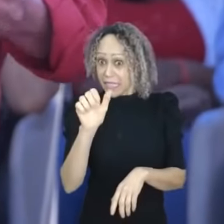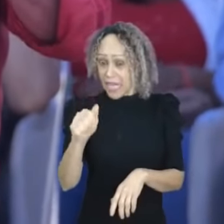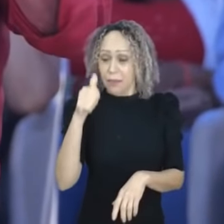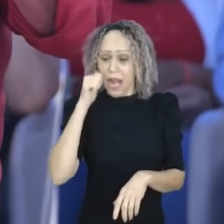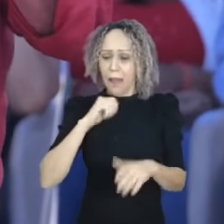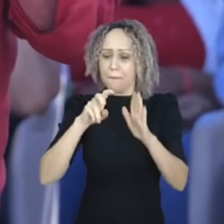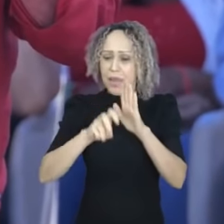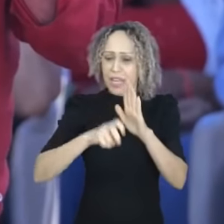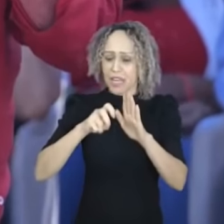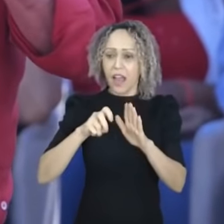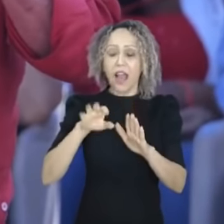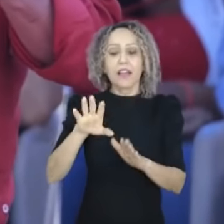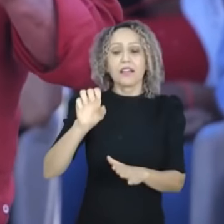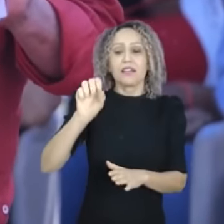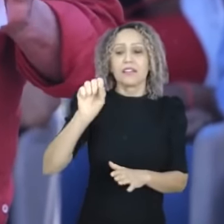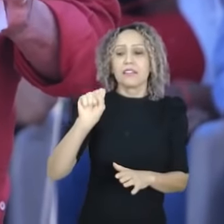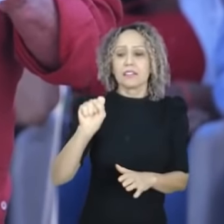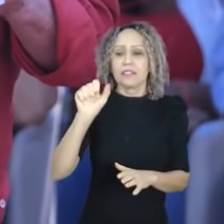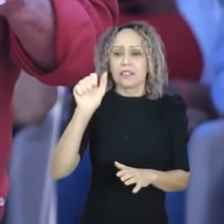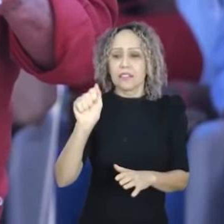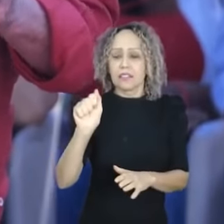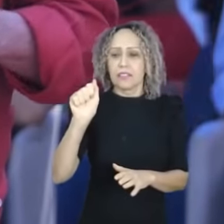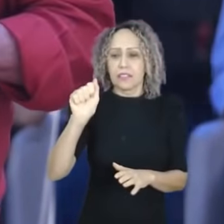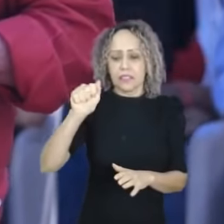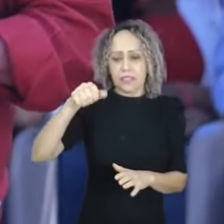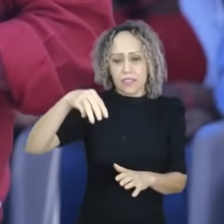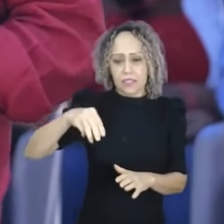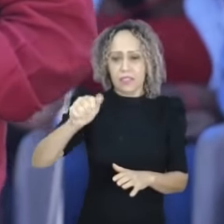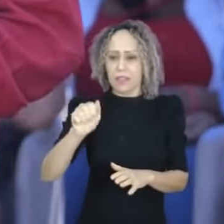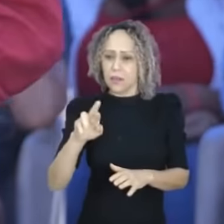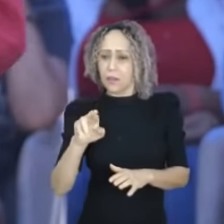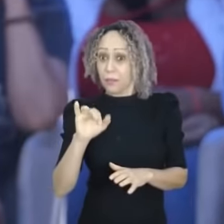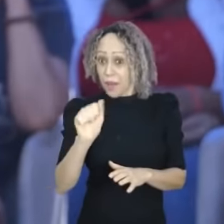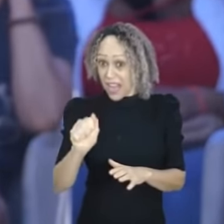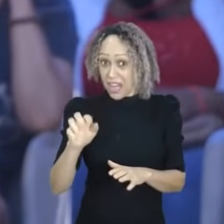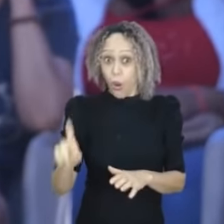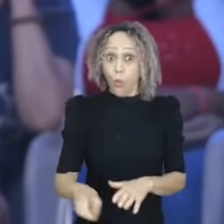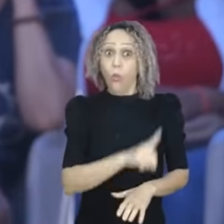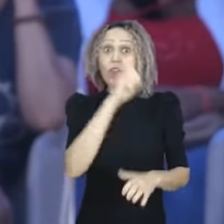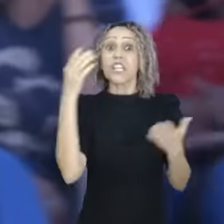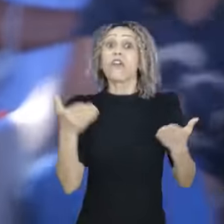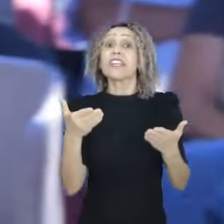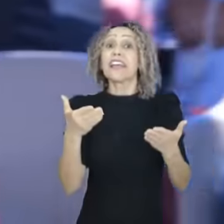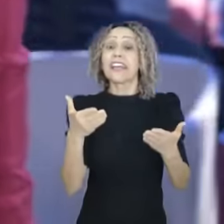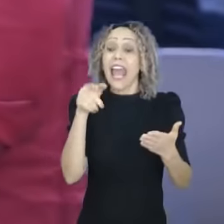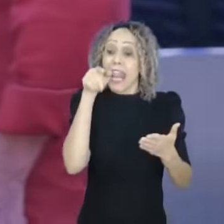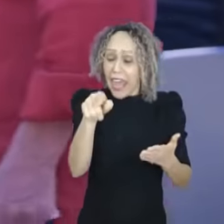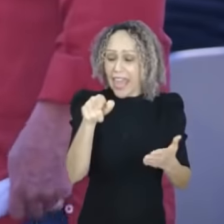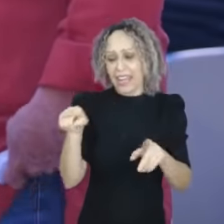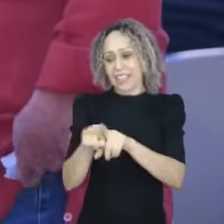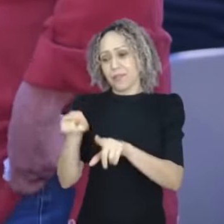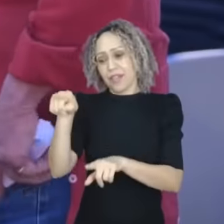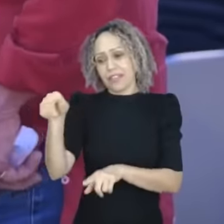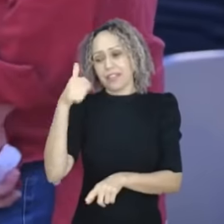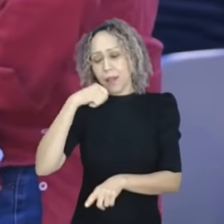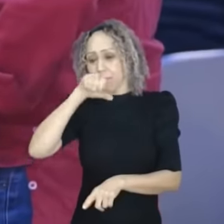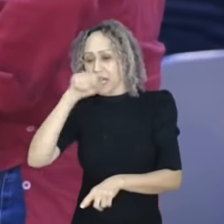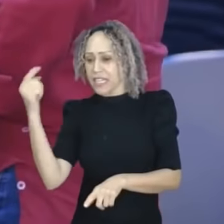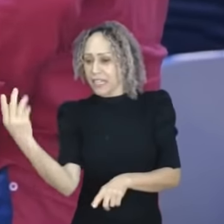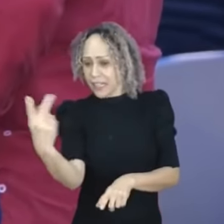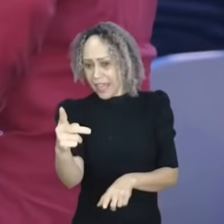Samara é, o dia hoje é dela e da mãe dela. Porque a Samara tem tudo